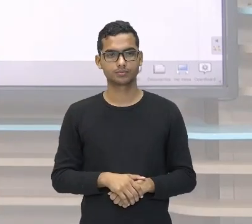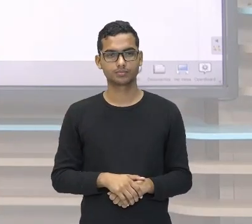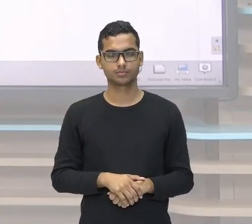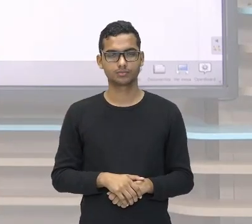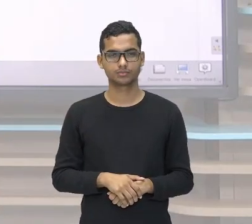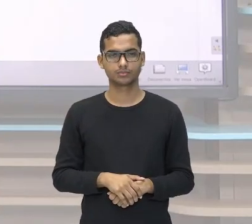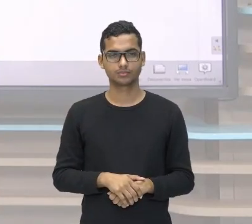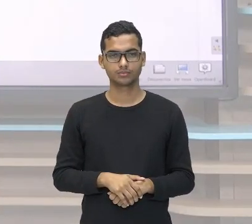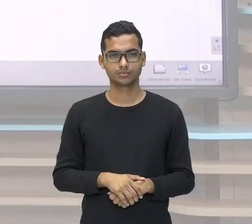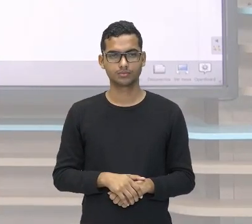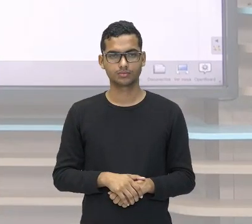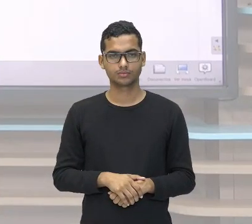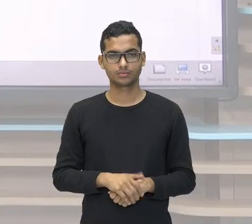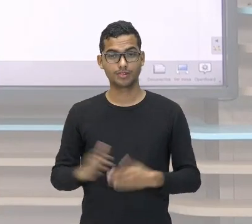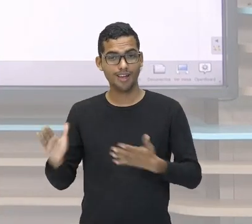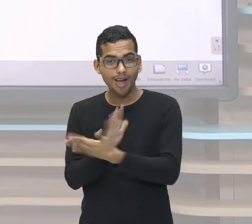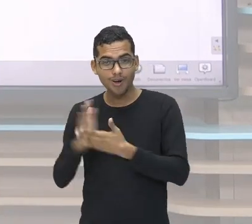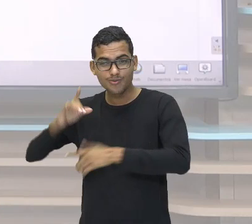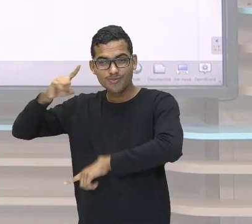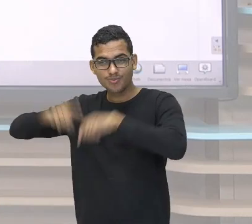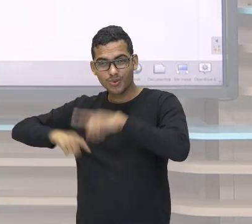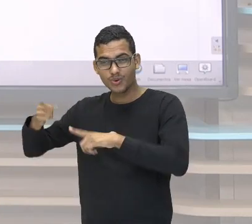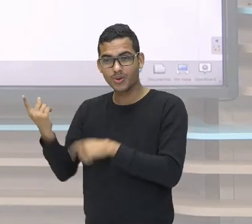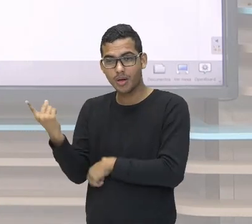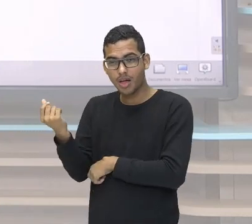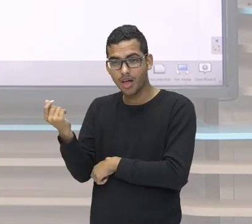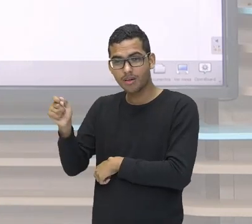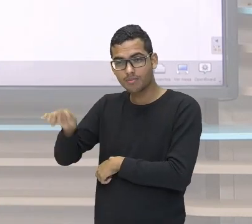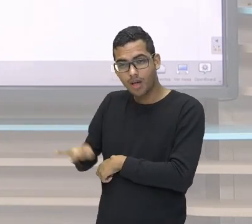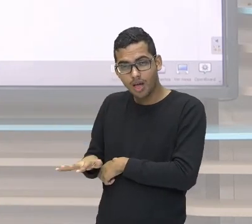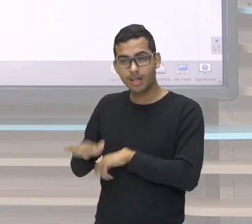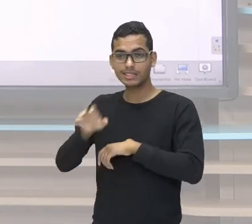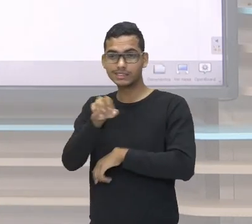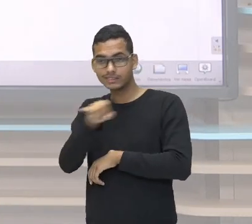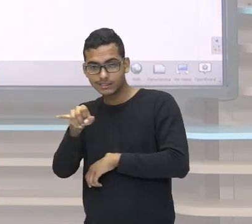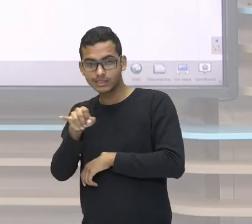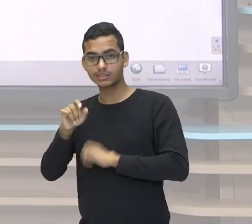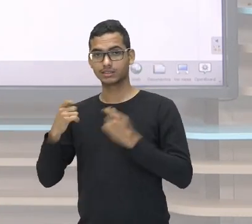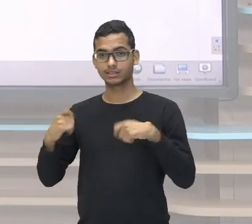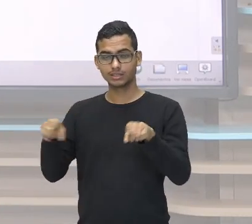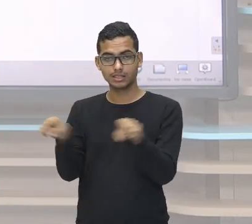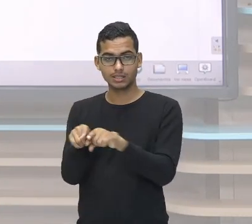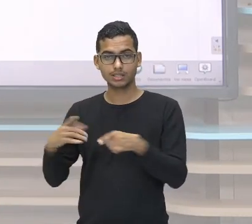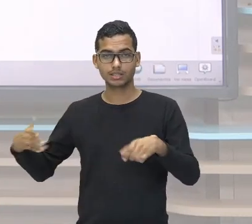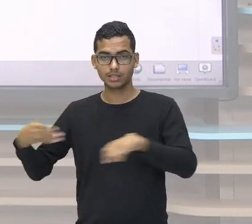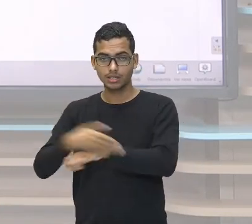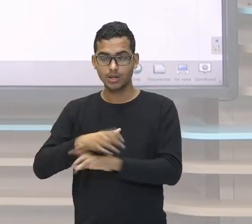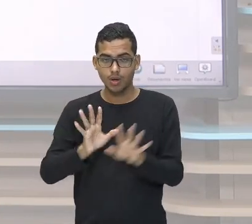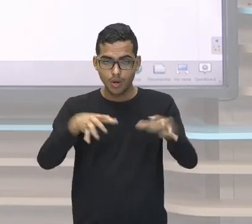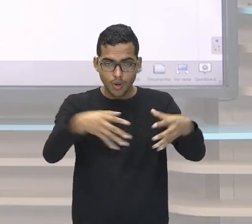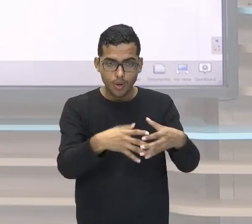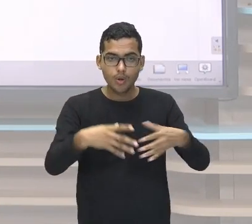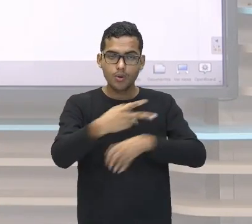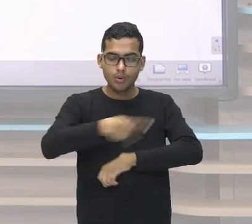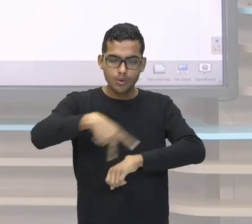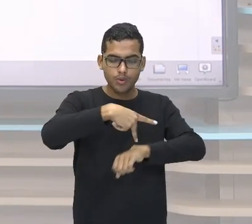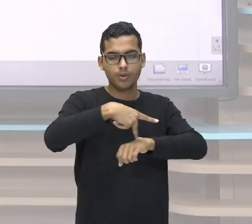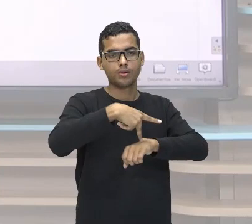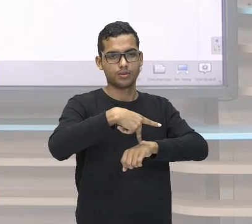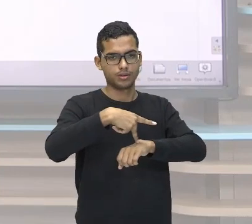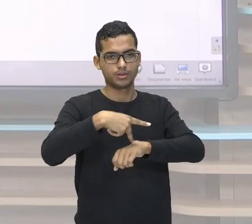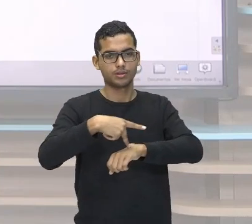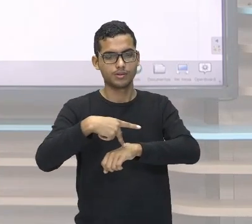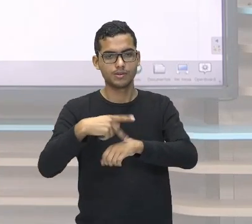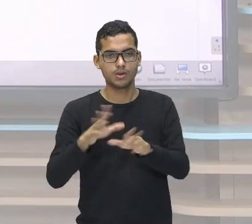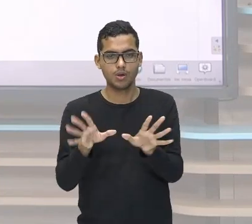que alguns produtos sejam barateados, desde que você faça parte, enquanto país, de um desses